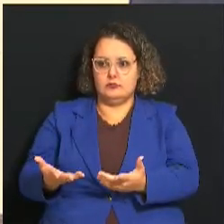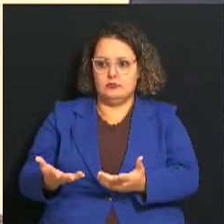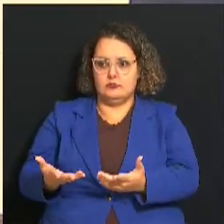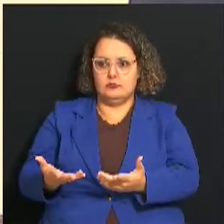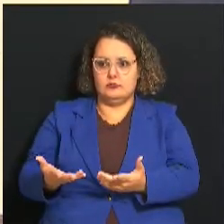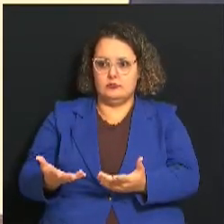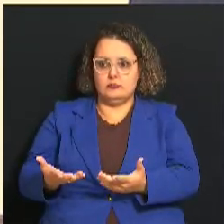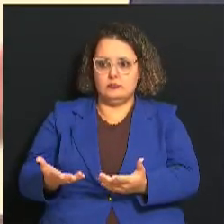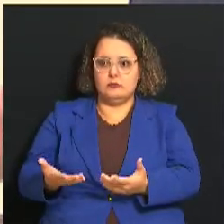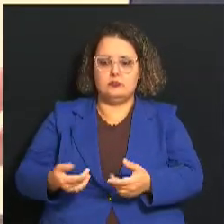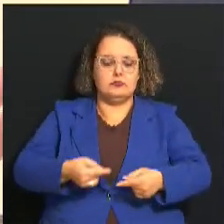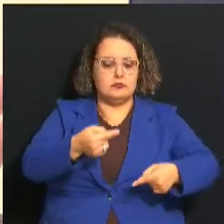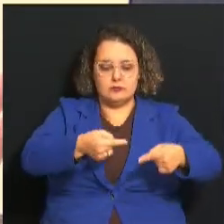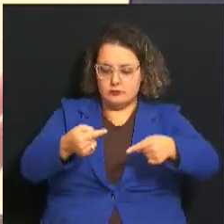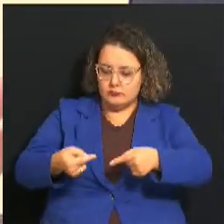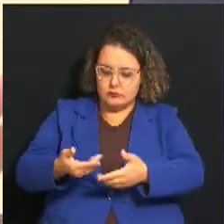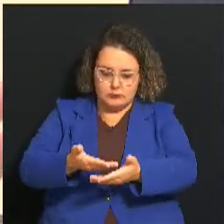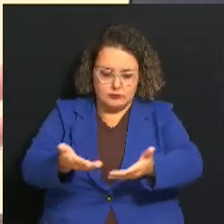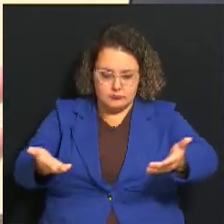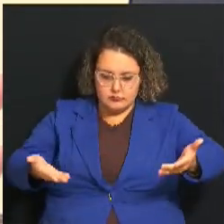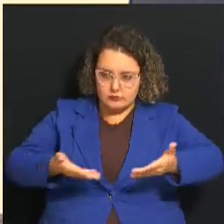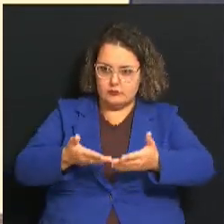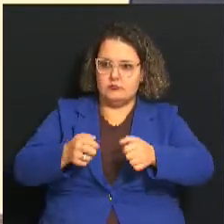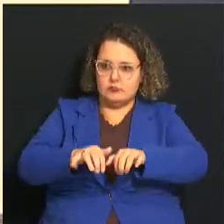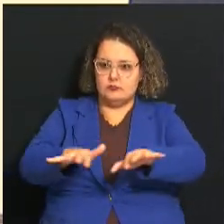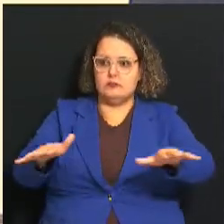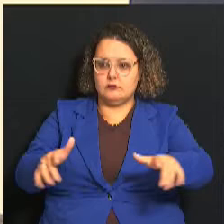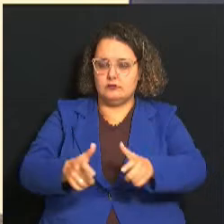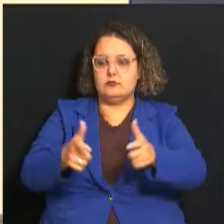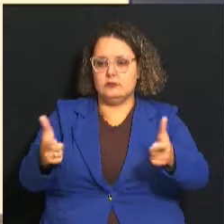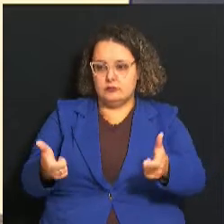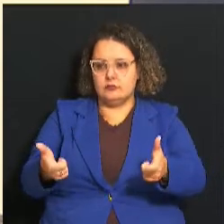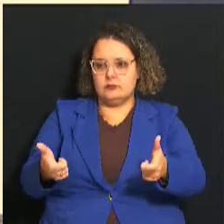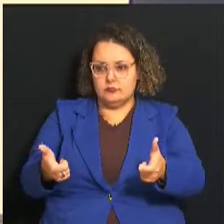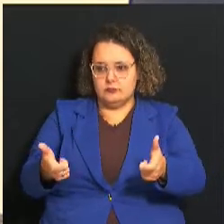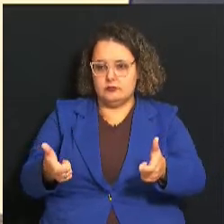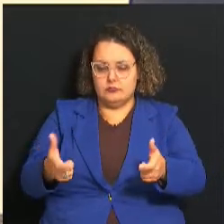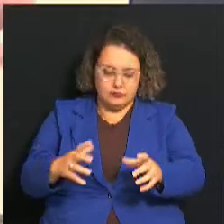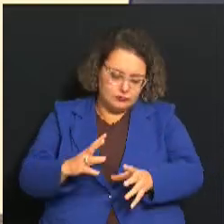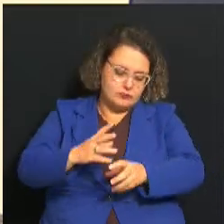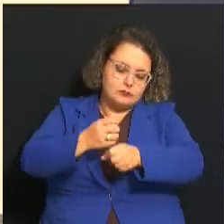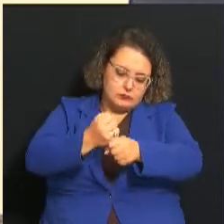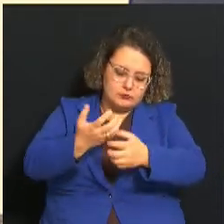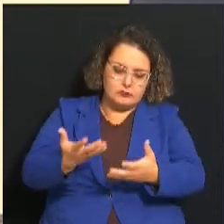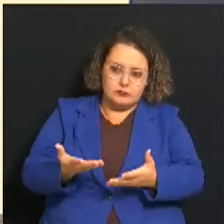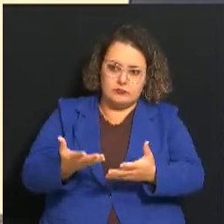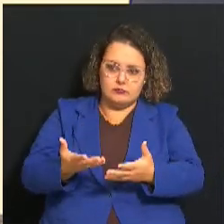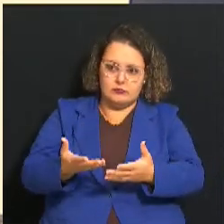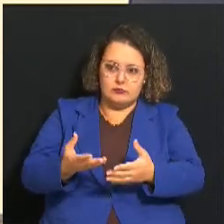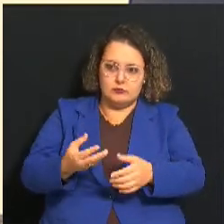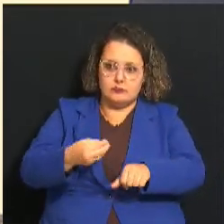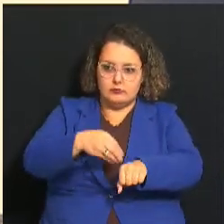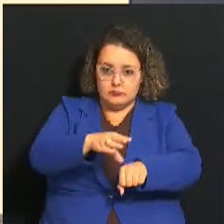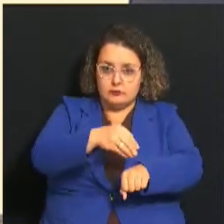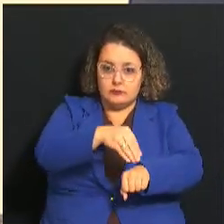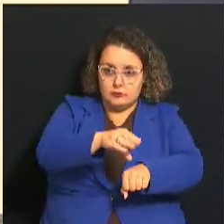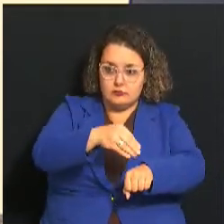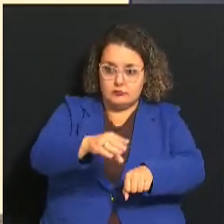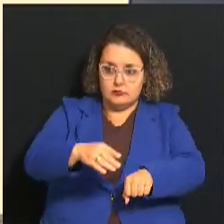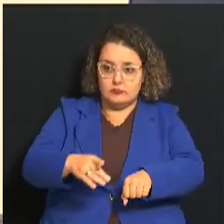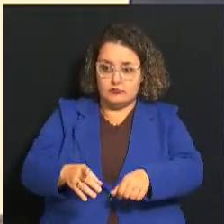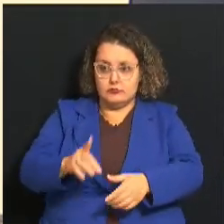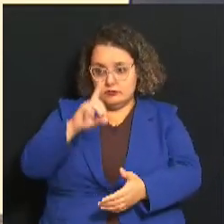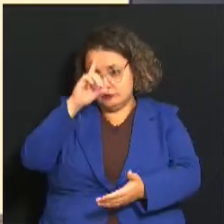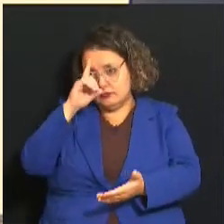da discussão que vai dar nesse fórum maior, até para fortalecer, orientar algumas decisões da comissão da